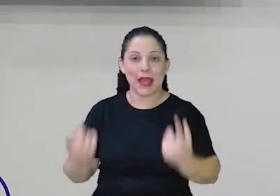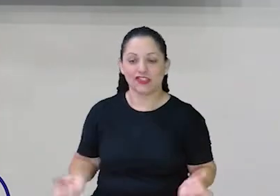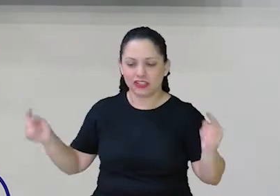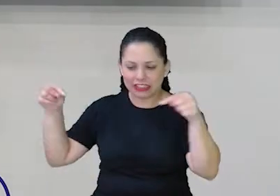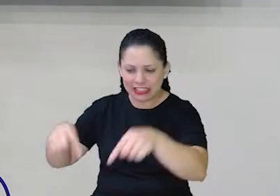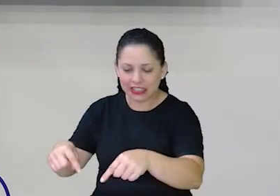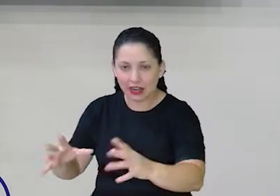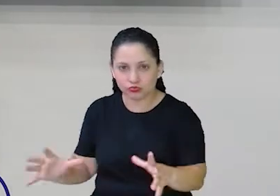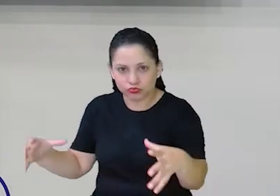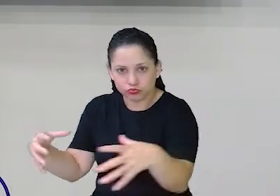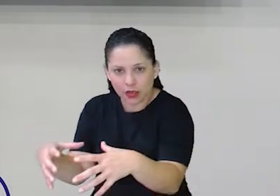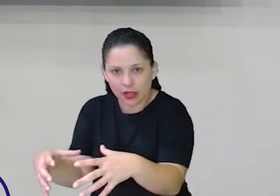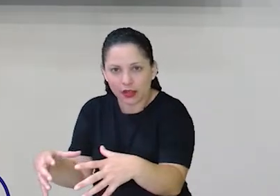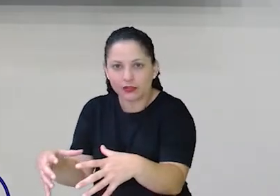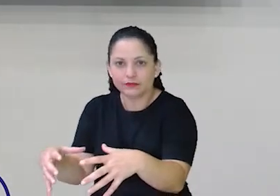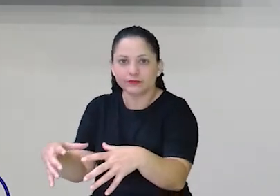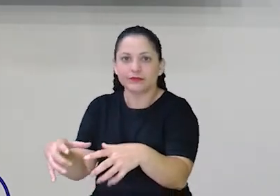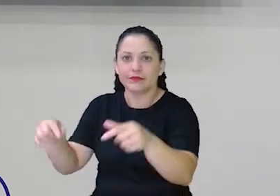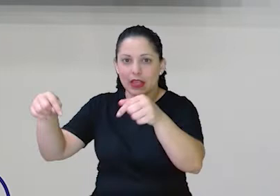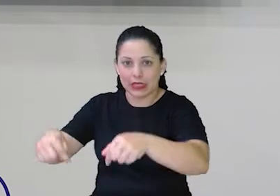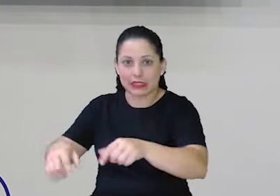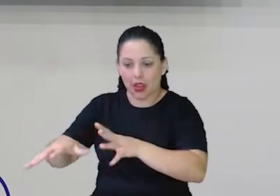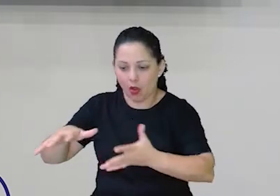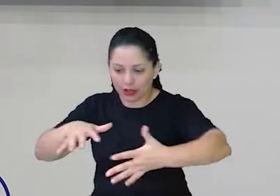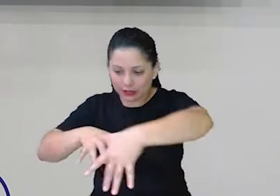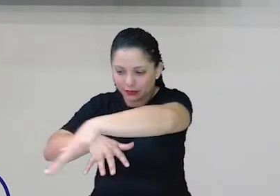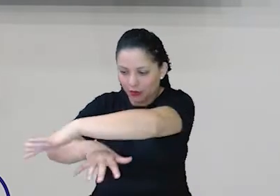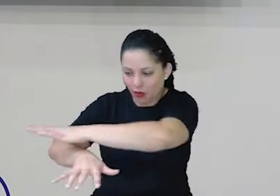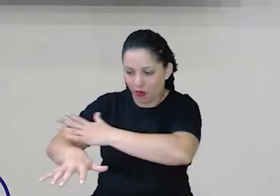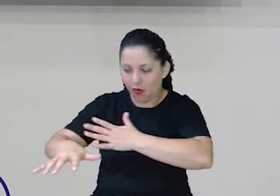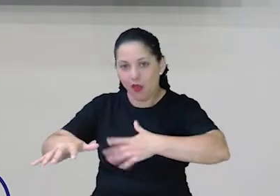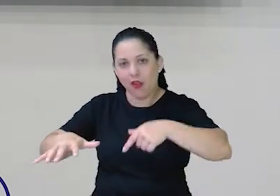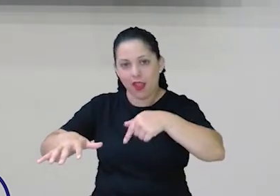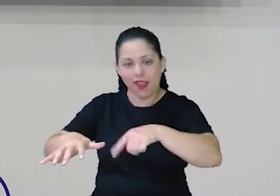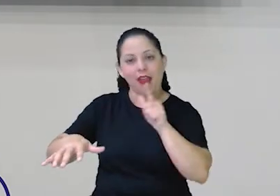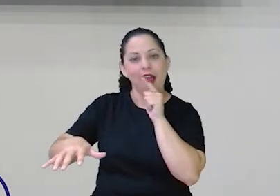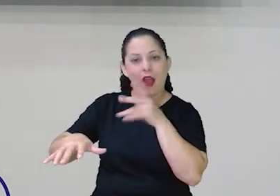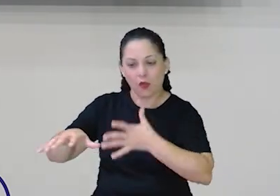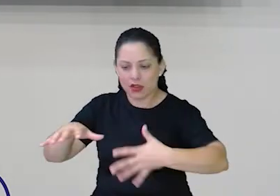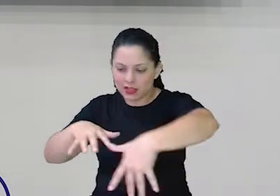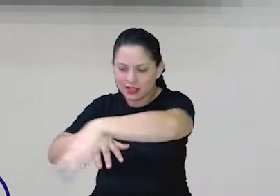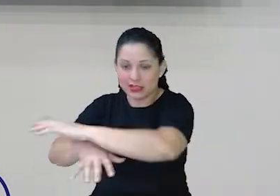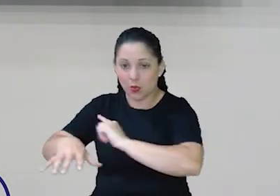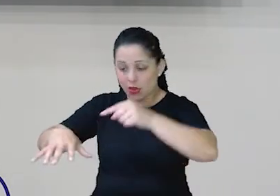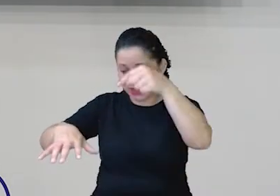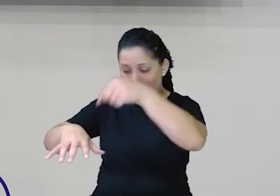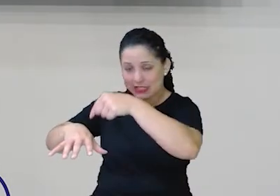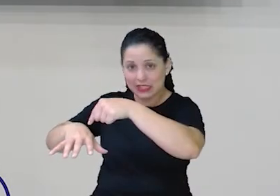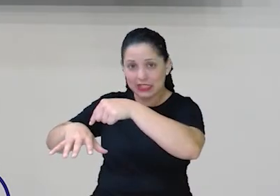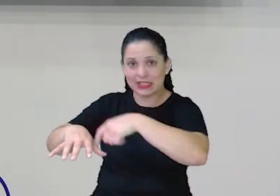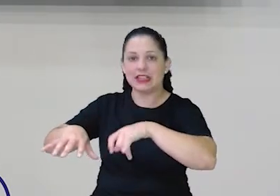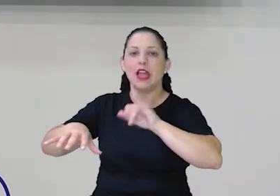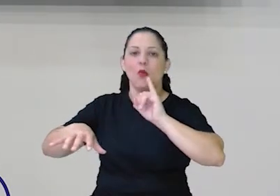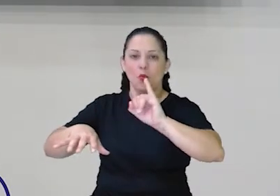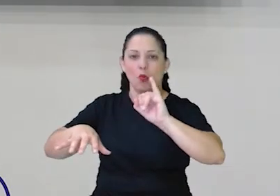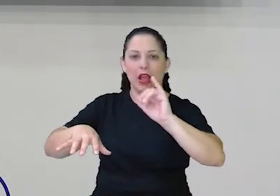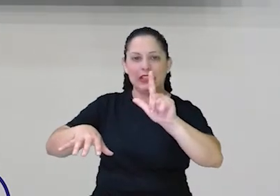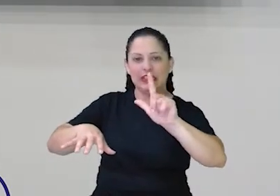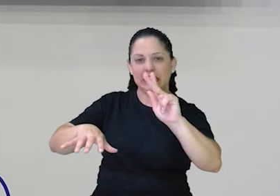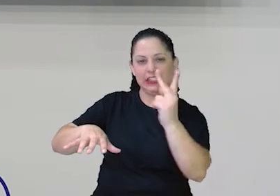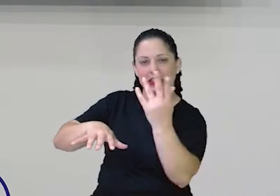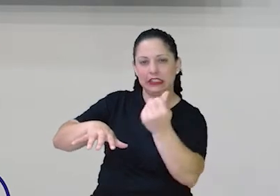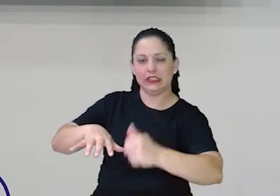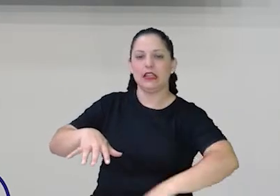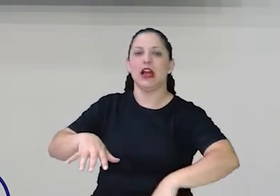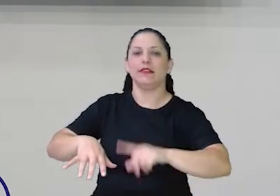está afastado, que é cercado por água, ele é considerado uma ilha. A gente tem ilhas mais próximas daqui de Pernambuco, como a gente